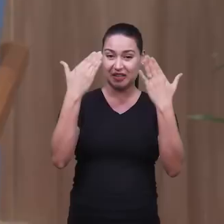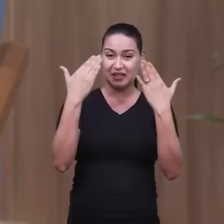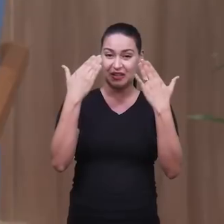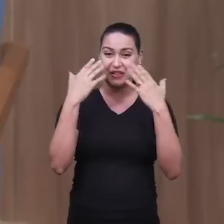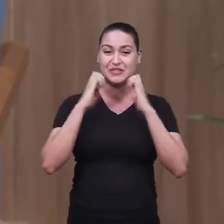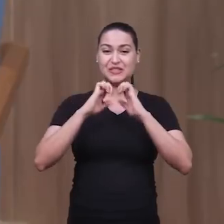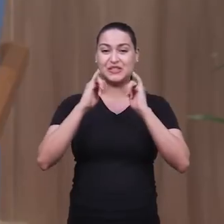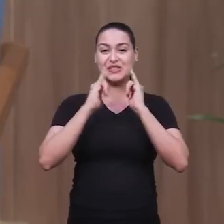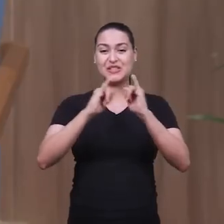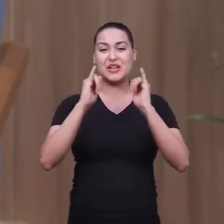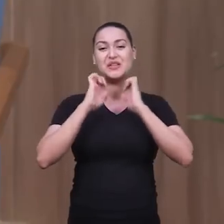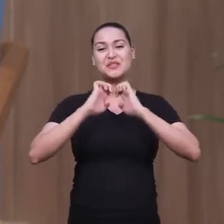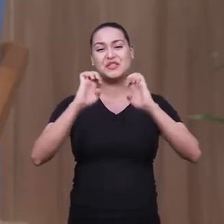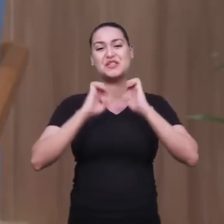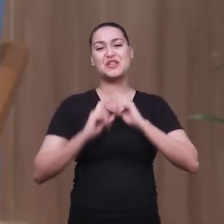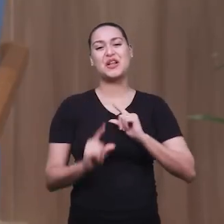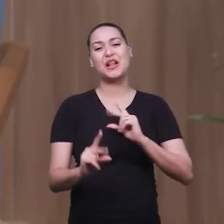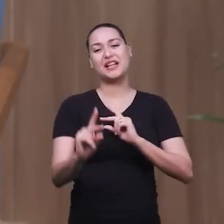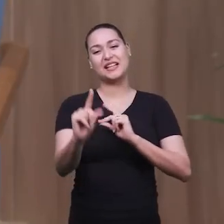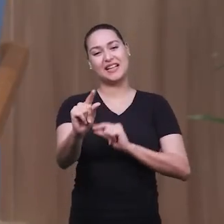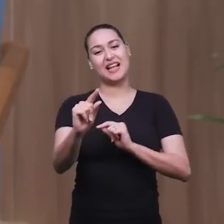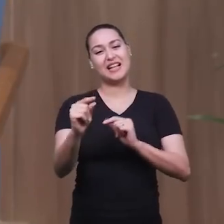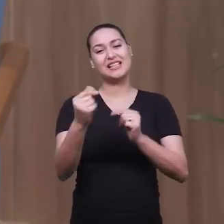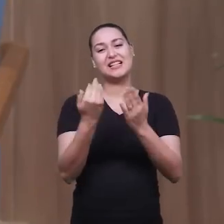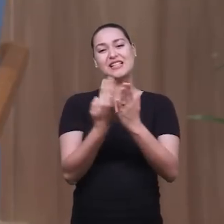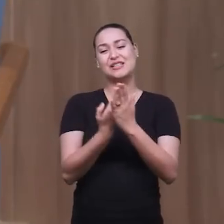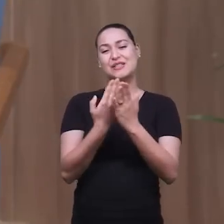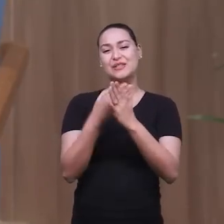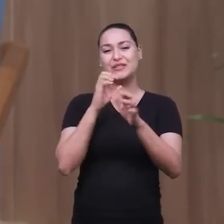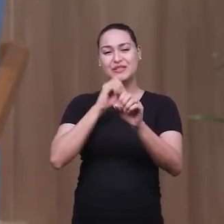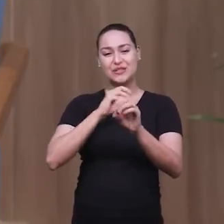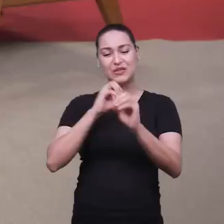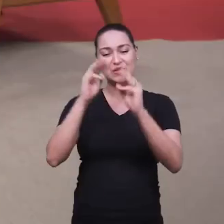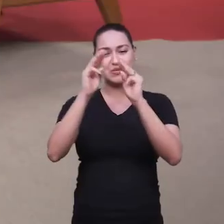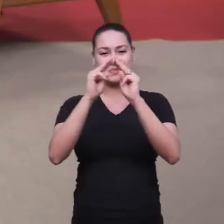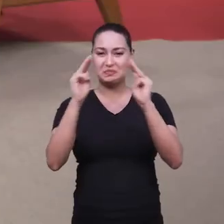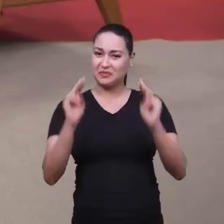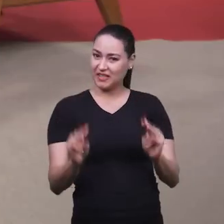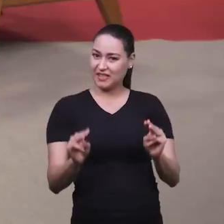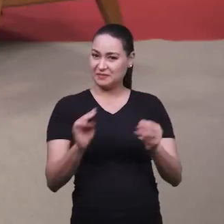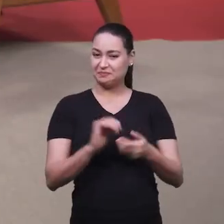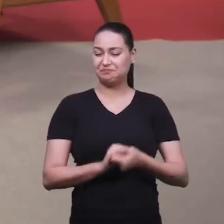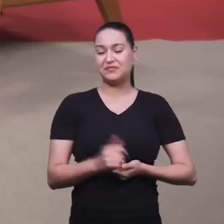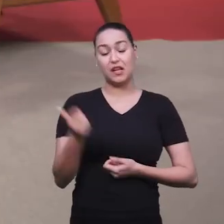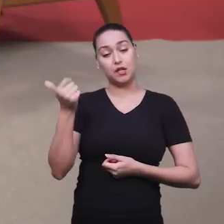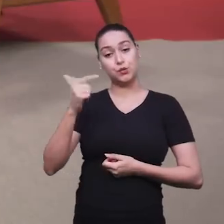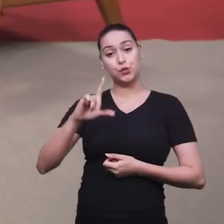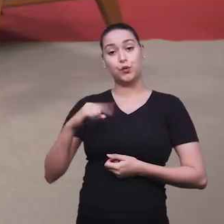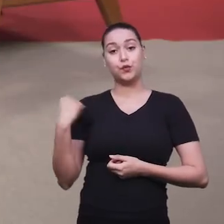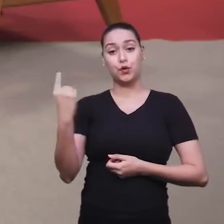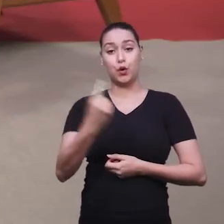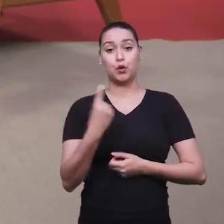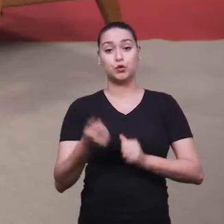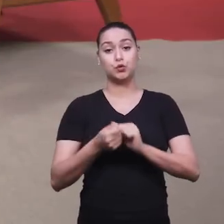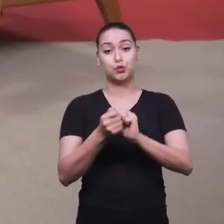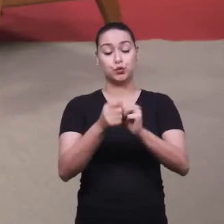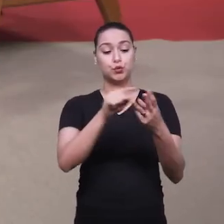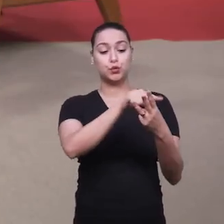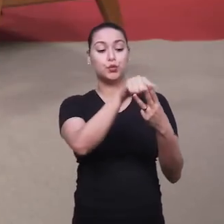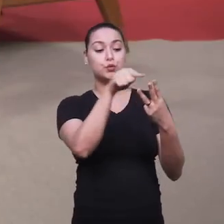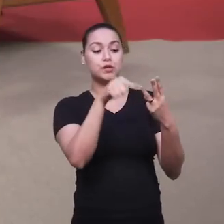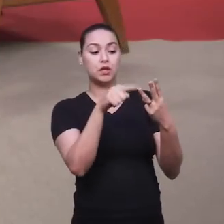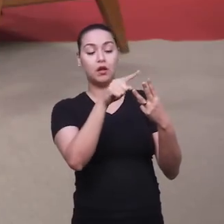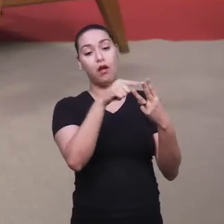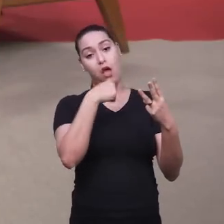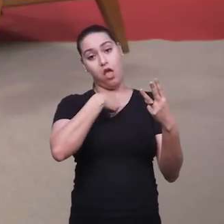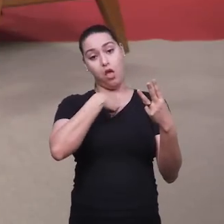Anunciando o Evangelho Eterno aqui no quadro Lições do Manaim. E mais uma vez estamos juntos aqui, eu, pastor